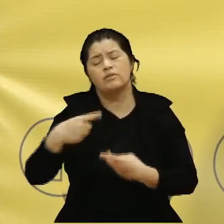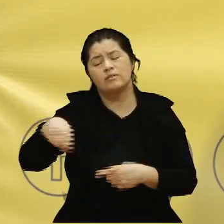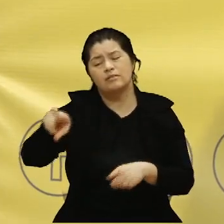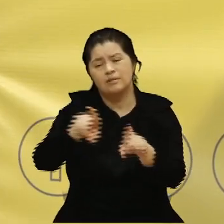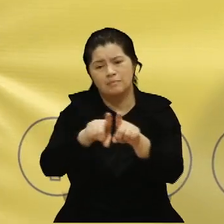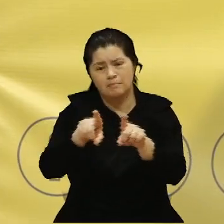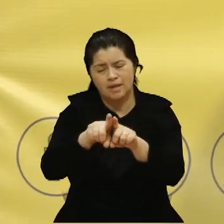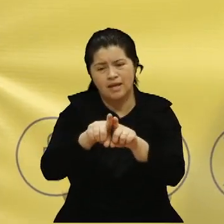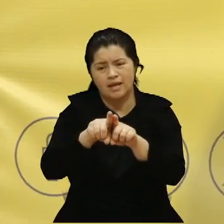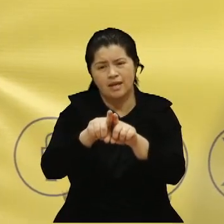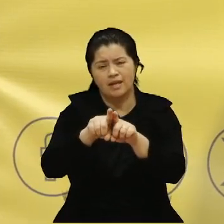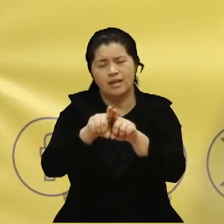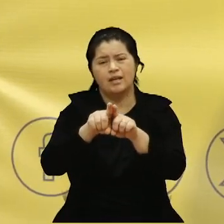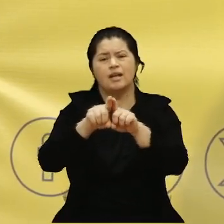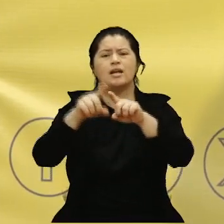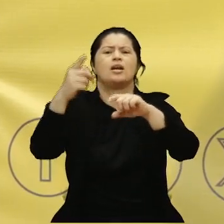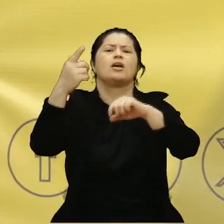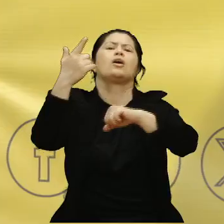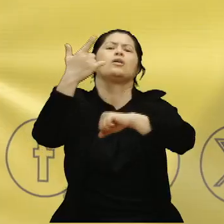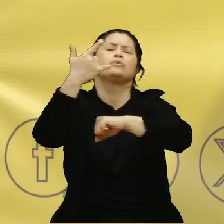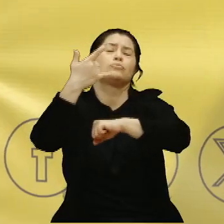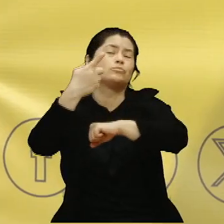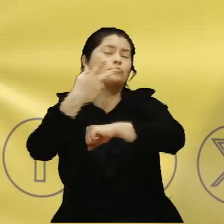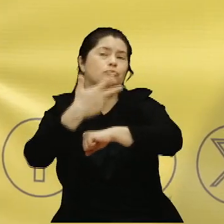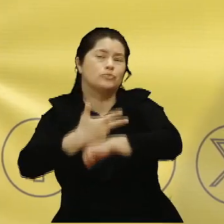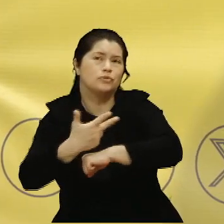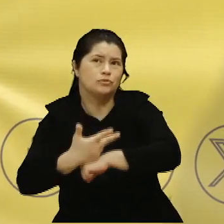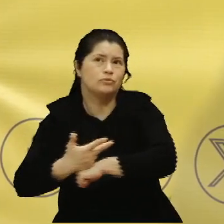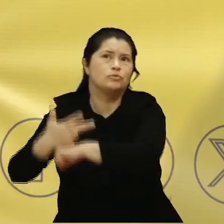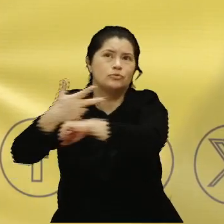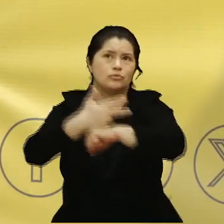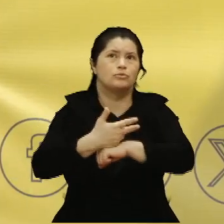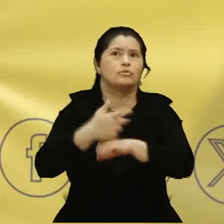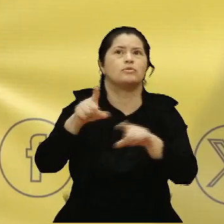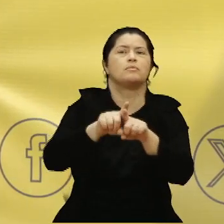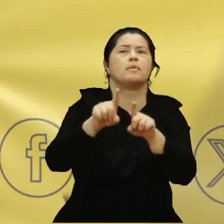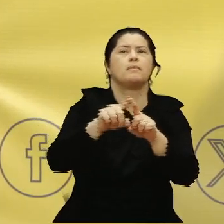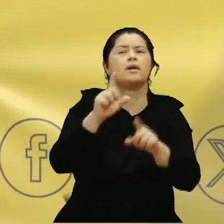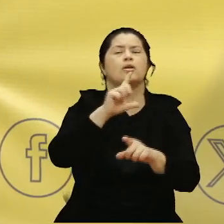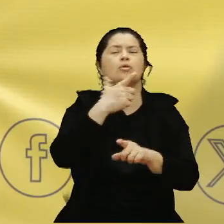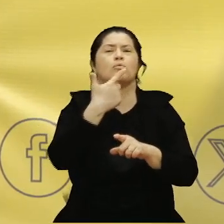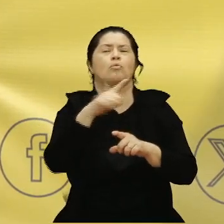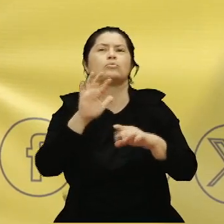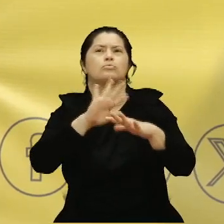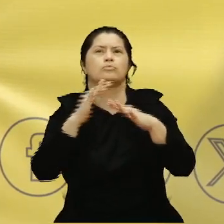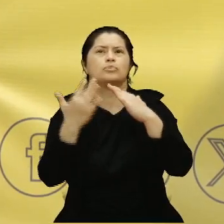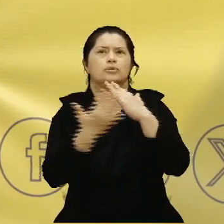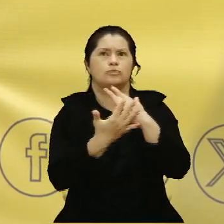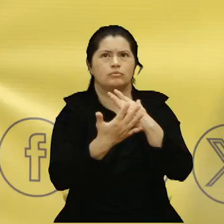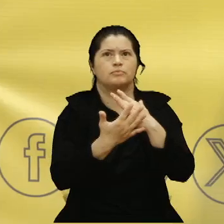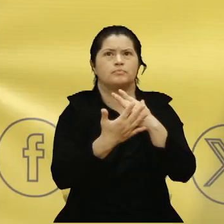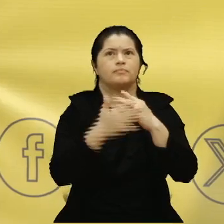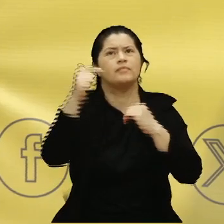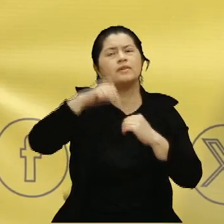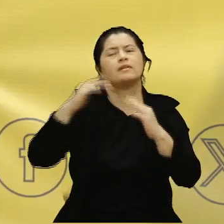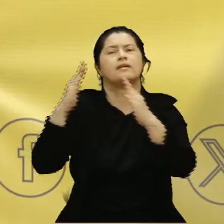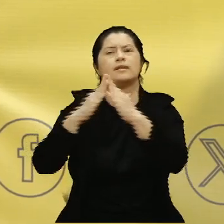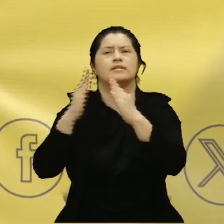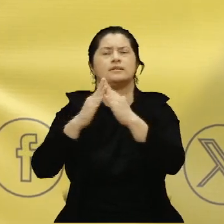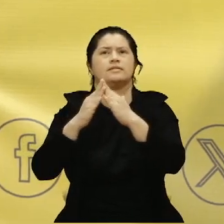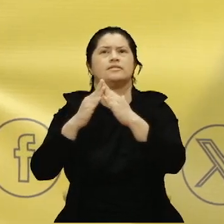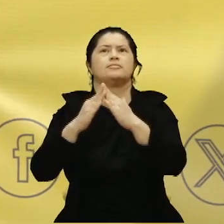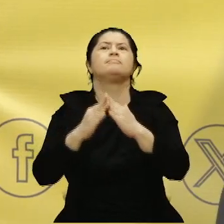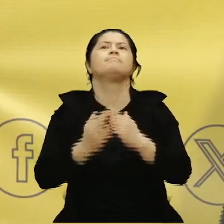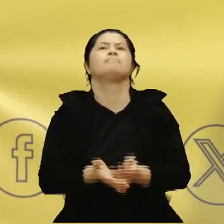acessar o YouTube da TV Câmara, que lá tem todas as sessões e outros programas aqui da casa, também nas nossas redes sociais.